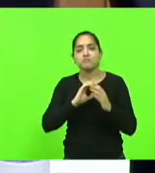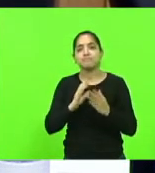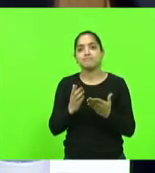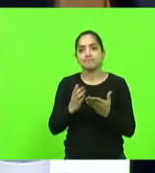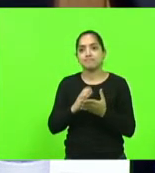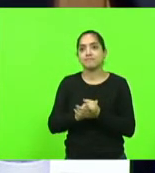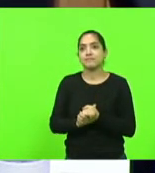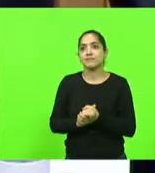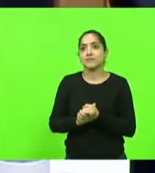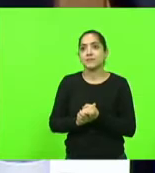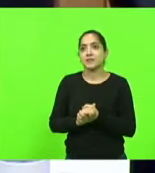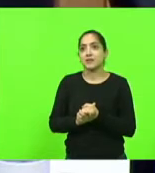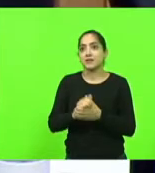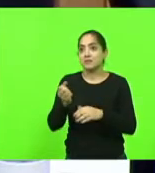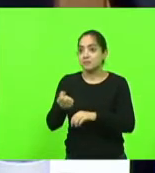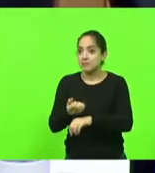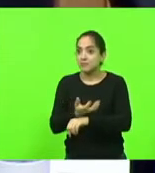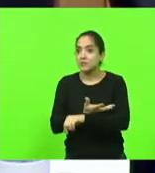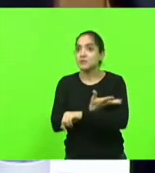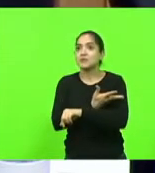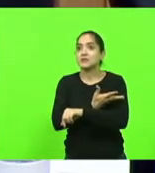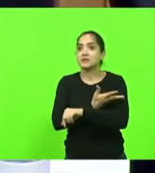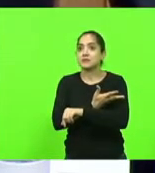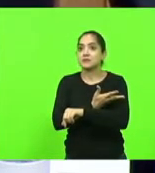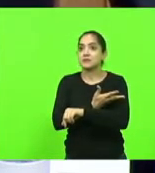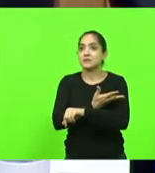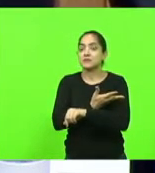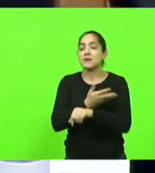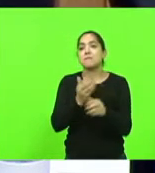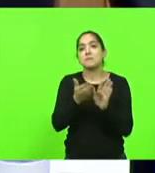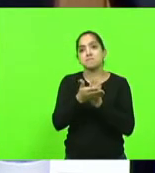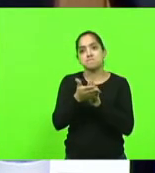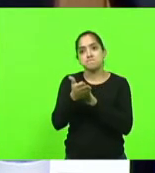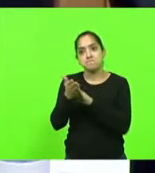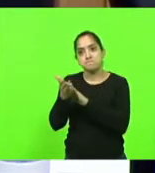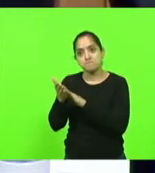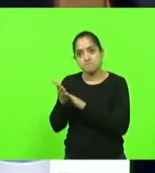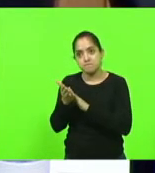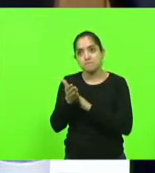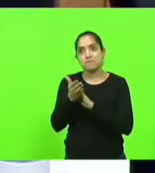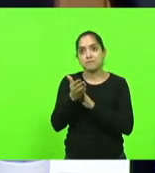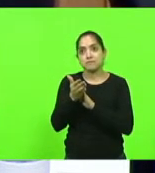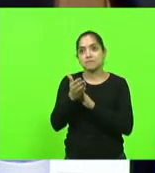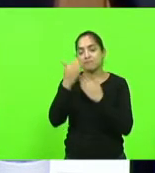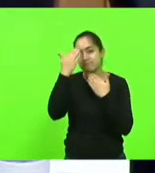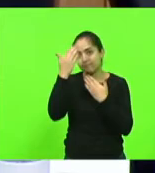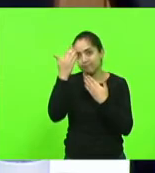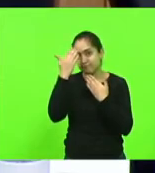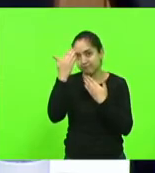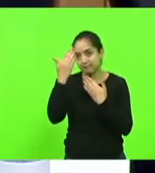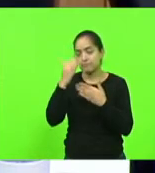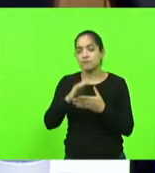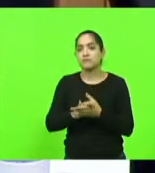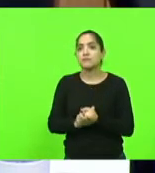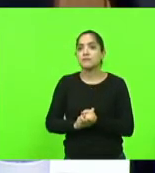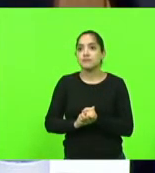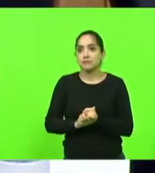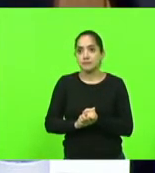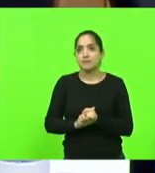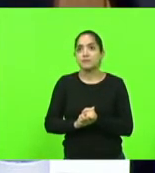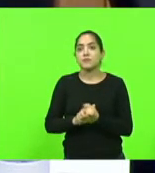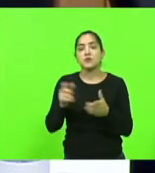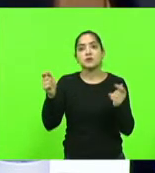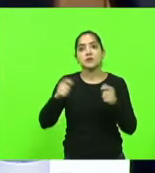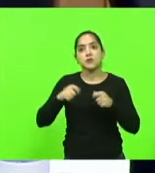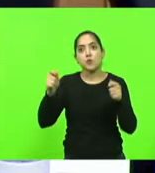E me emocionei assim muito forte, foi muito forte. Parabéns assim, e gratidão, que continue com essa